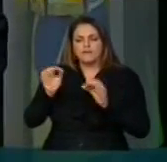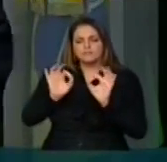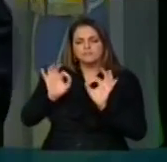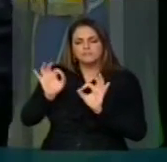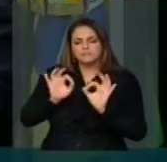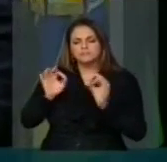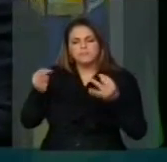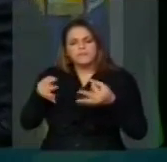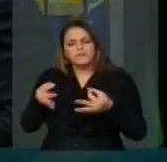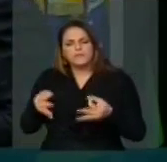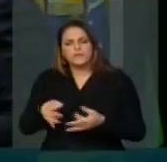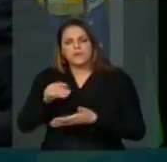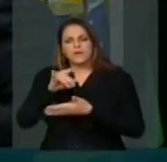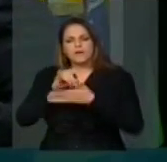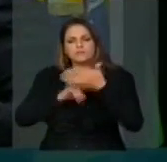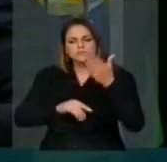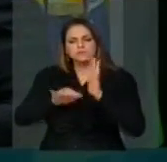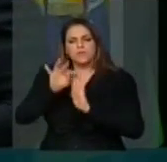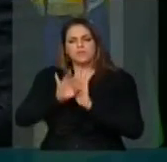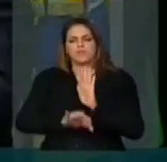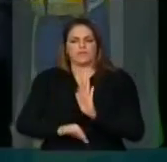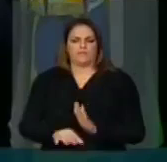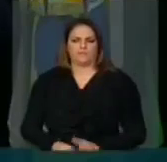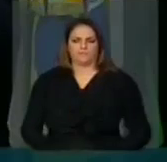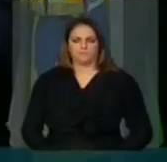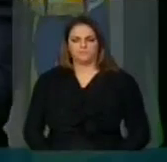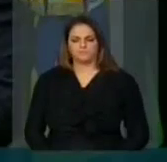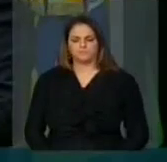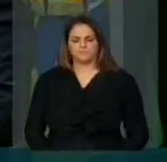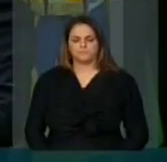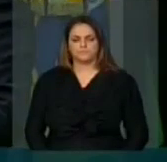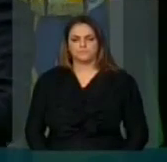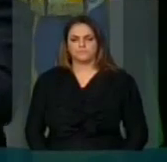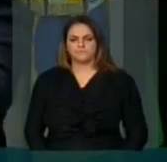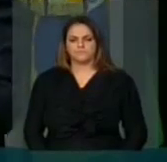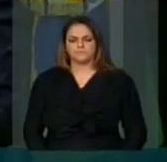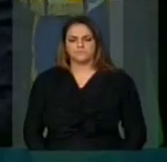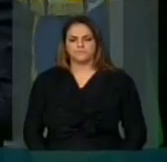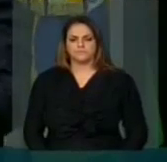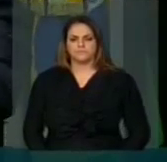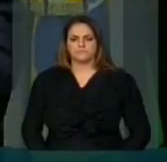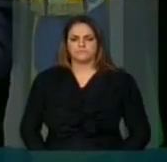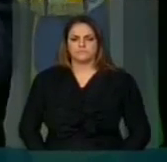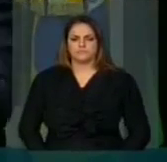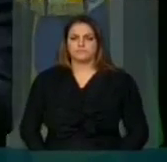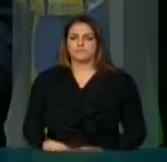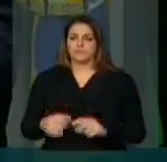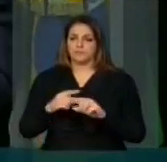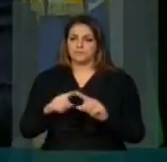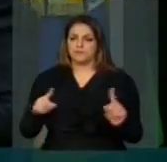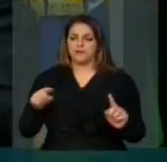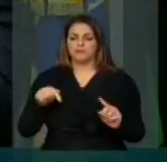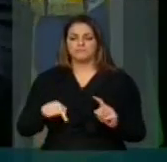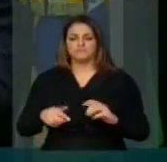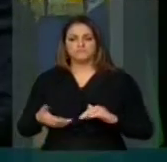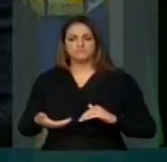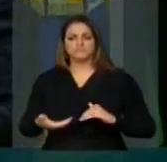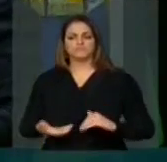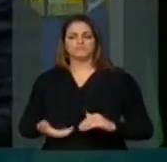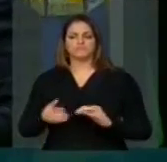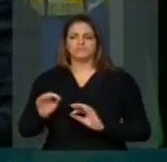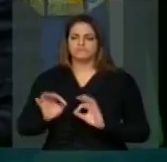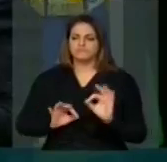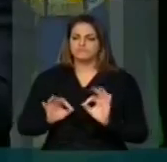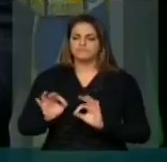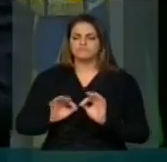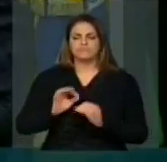Mas ainda assim é inequívoco, Paulo, o que este Congresso está produzindo, com todas as vicissitudes da falta de